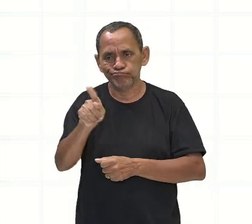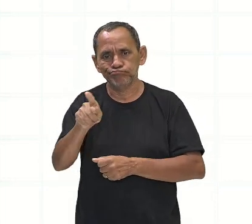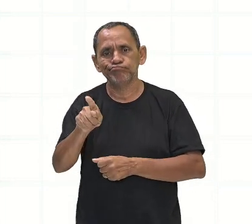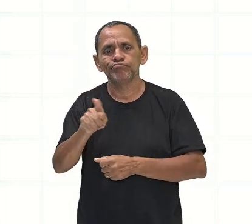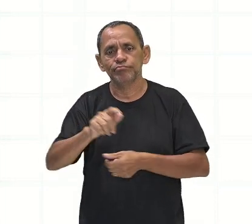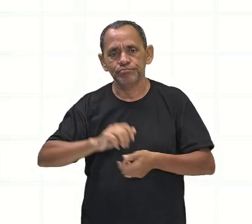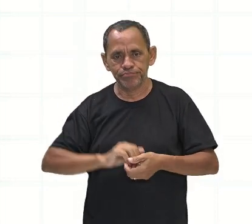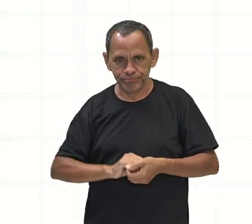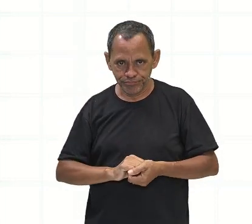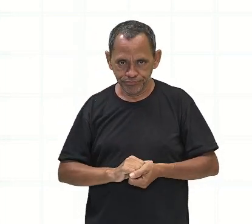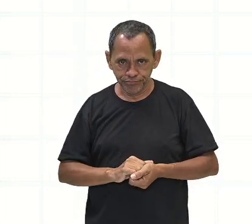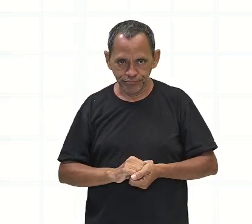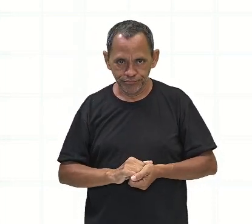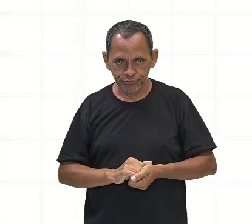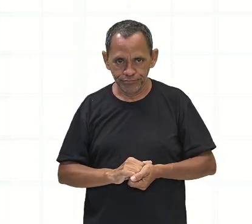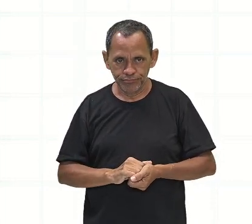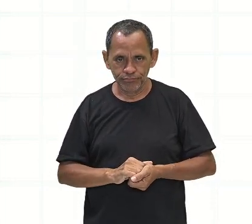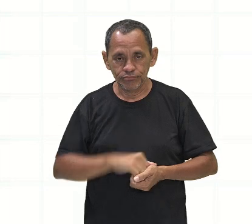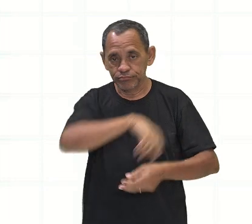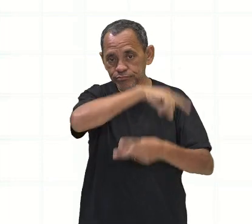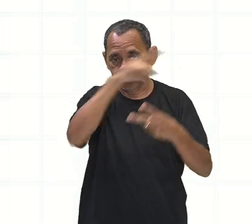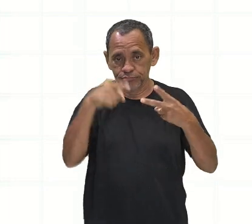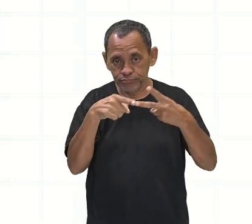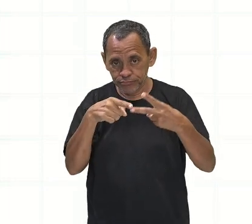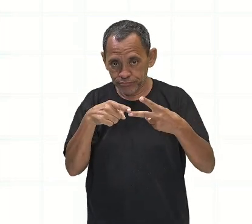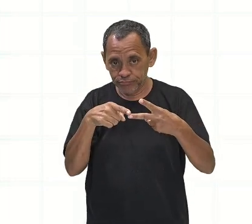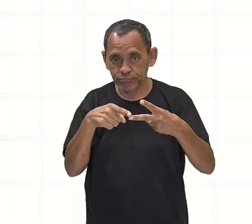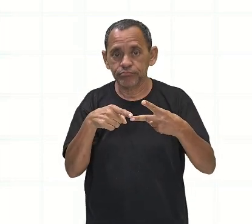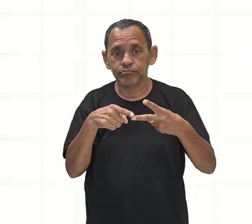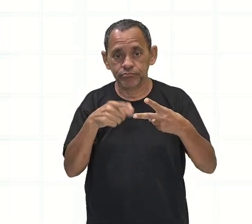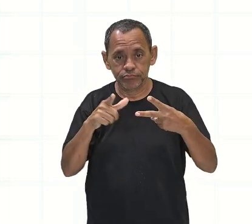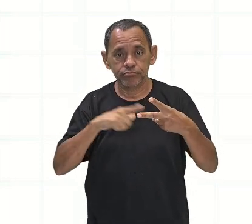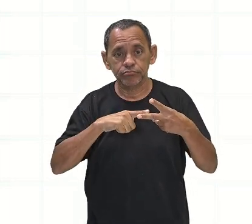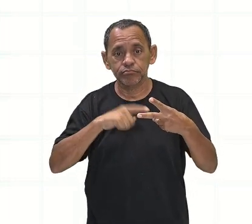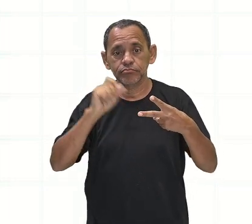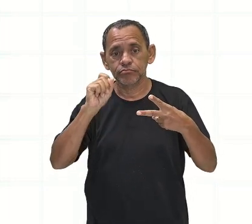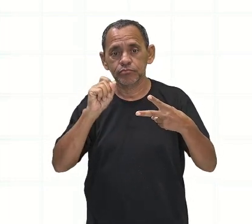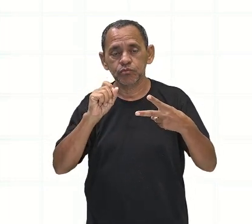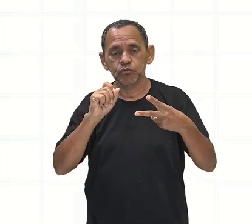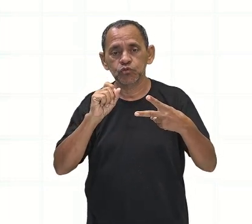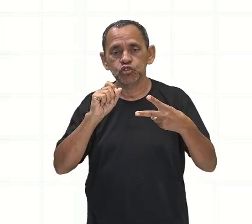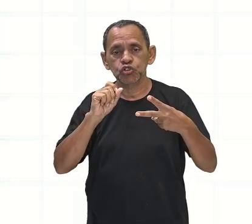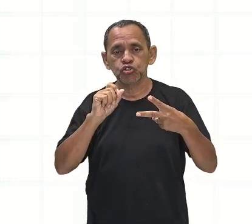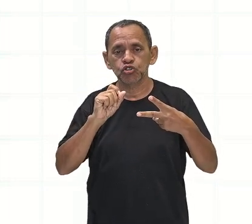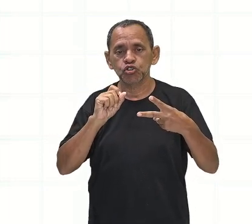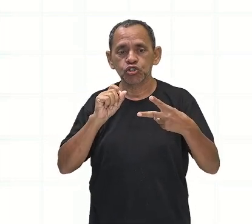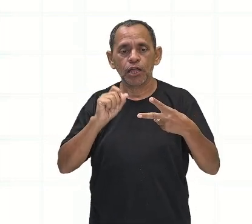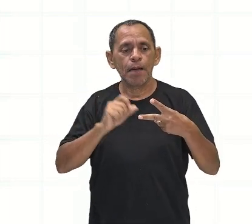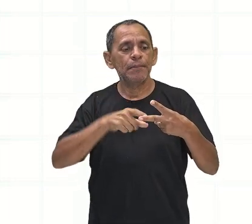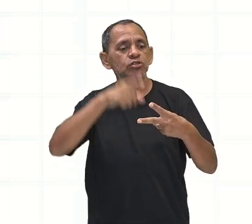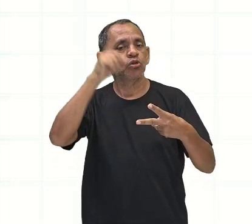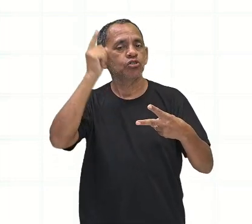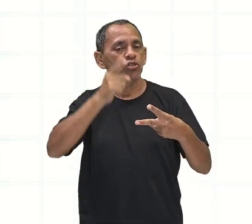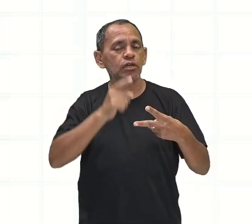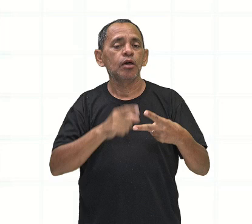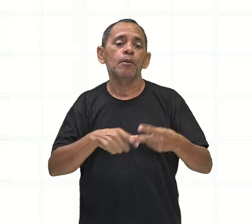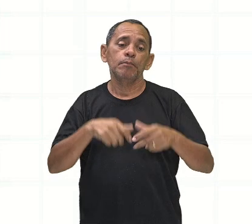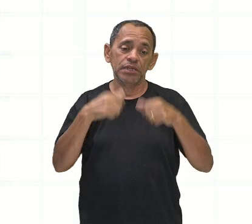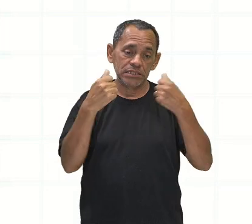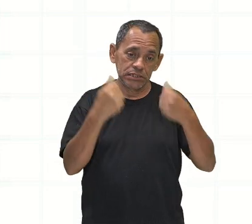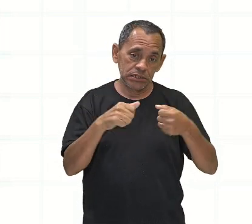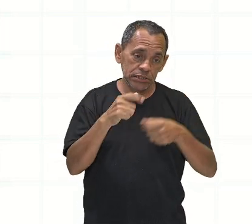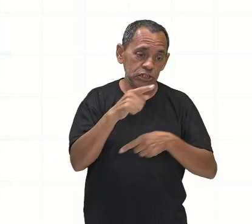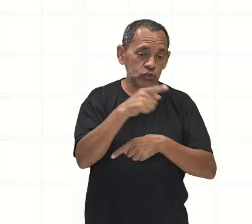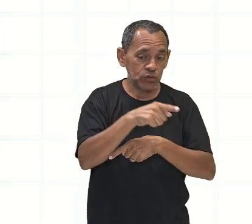daquele momento. E já no segundo exemplo, o locutor ele é menos incisivo, então ele não é tão autoritário, né? Não há